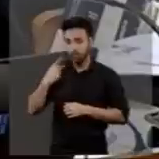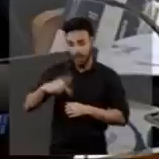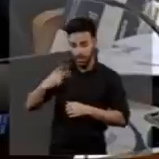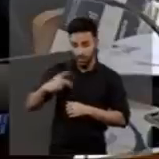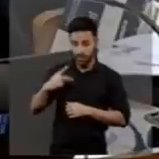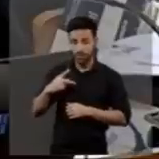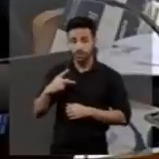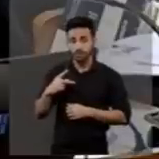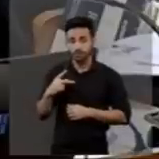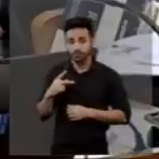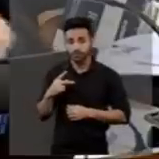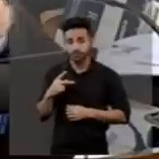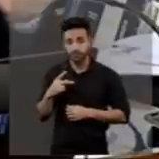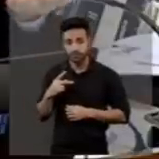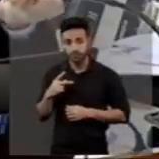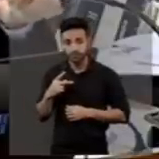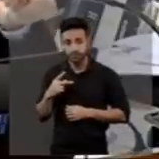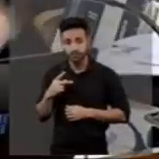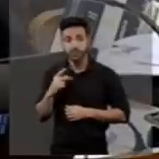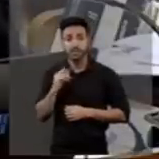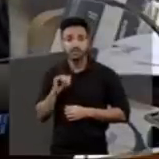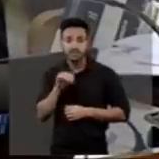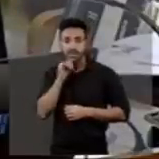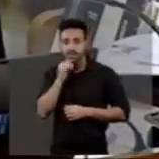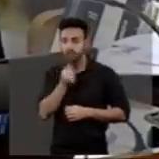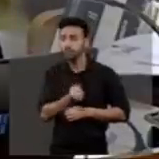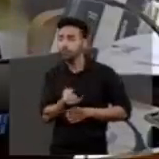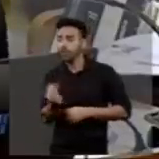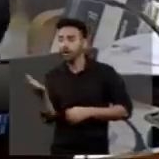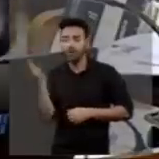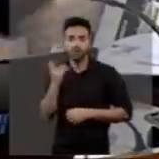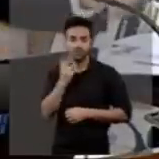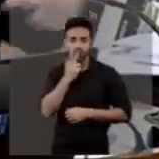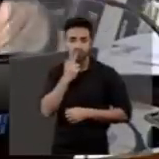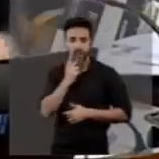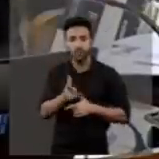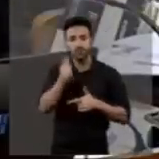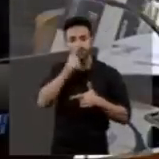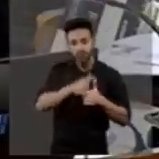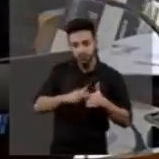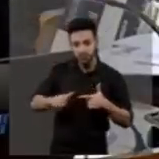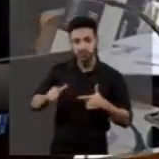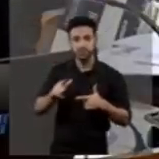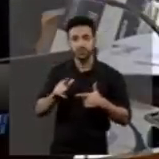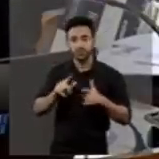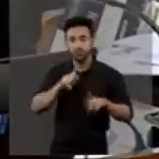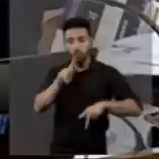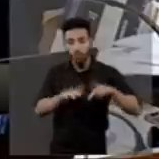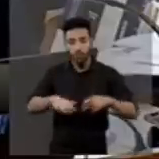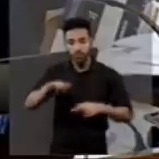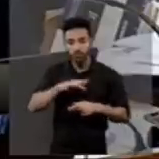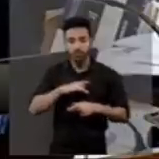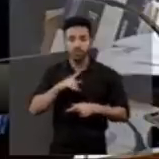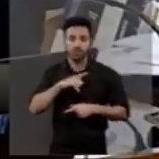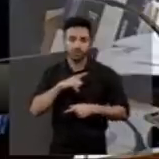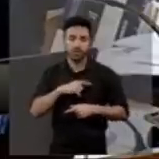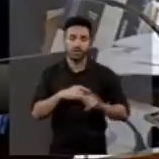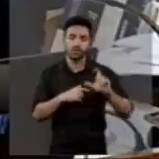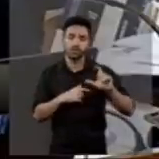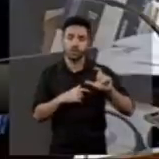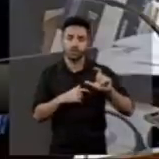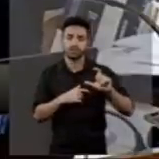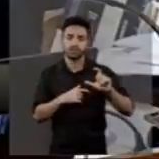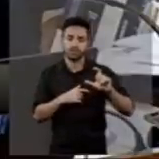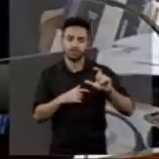pela população, toda a população, inclusive recém-nascidos, daria mais ou menos 2 maços de